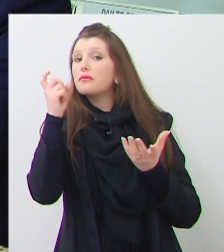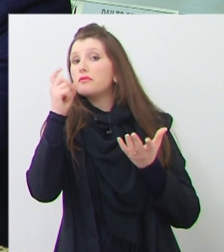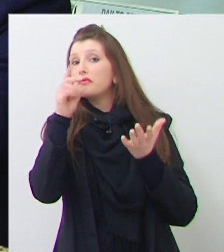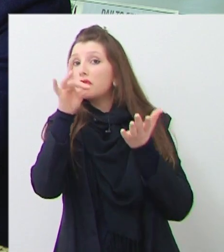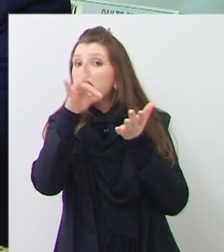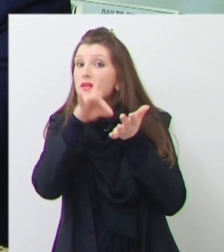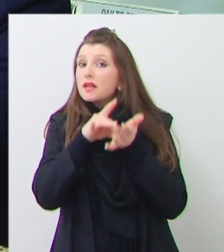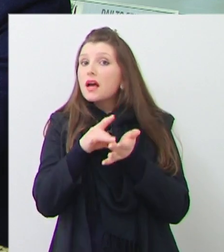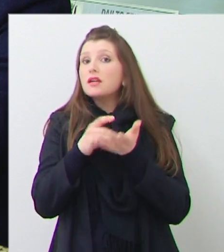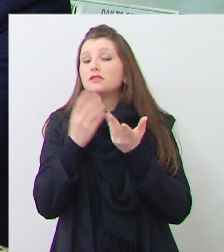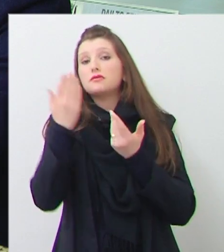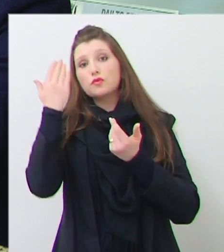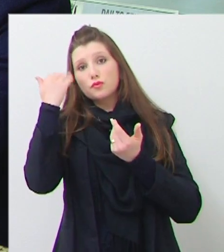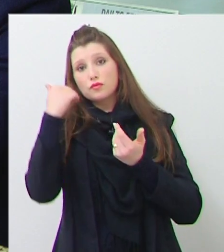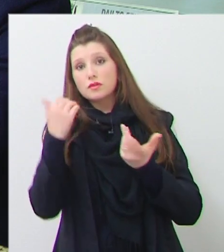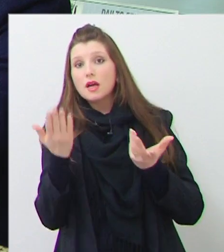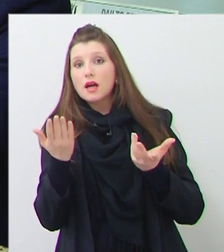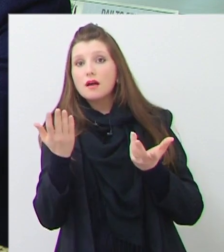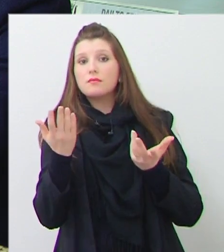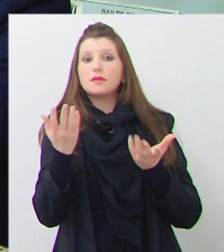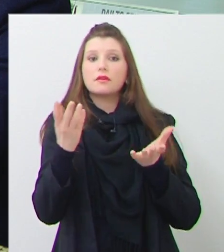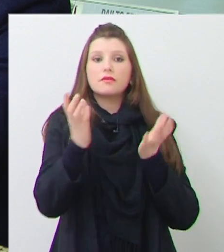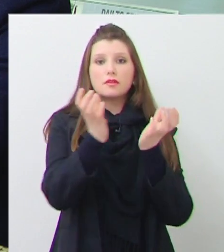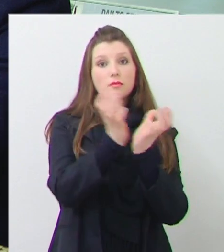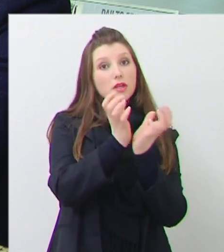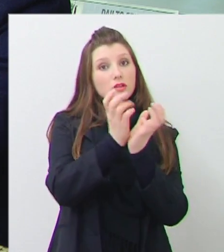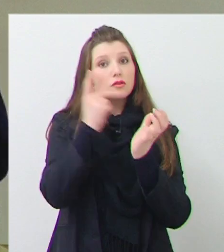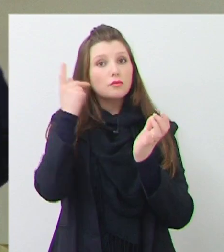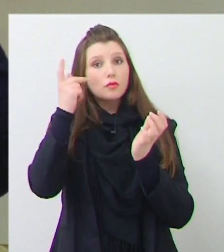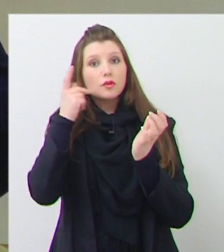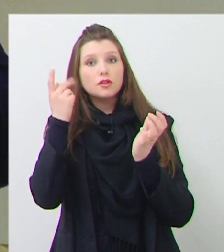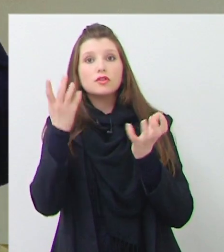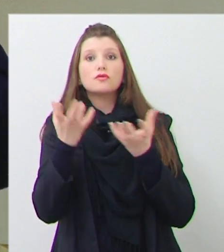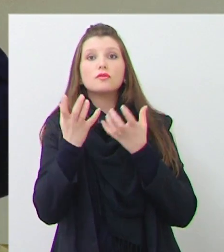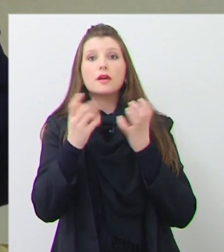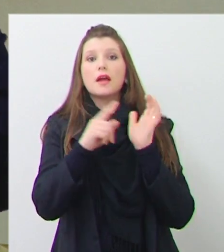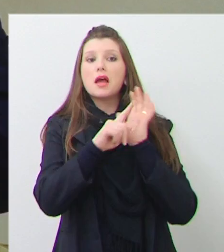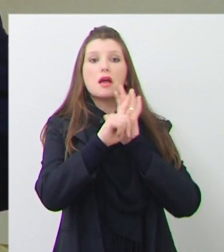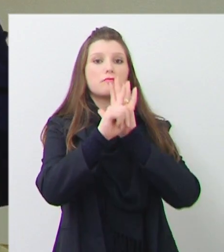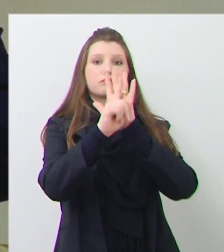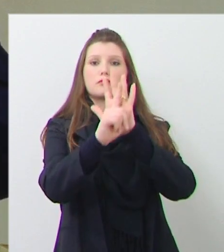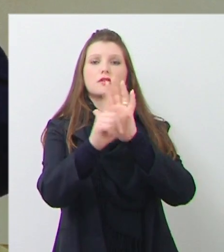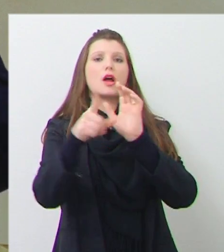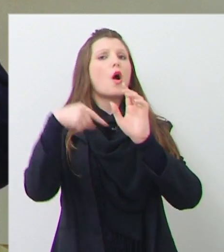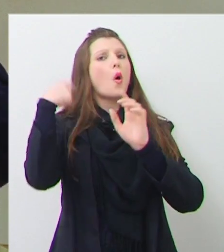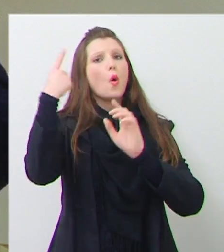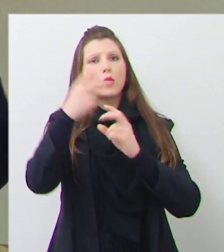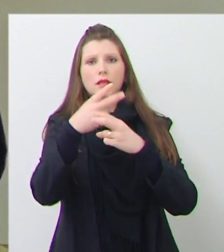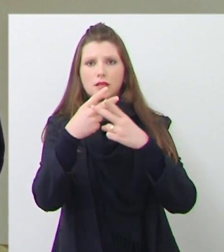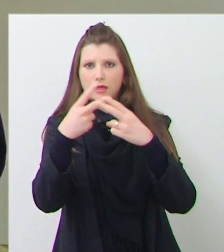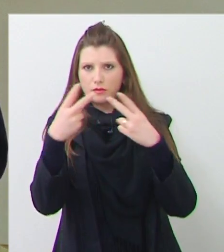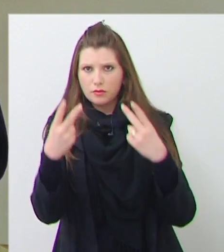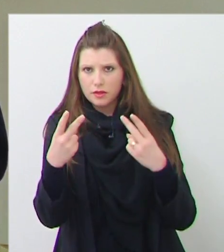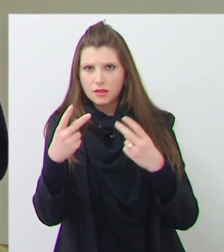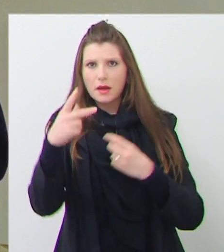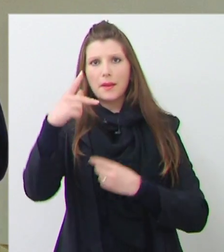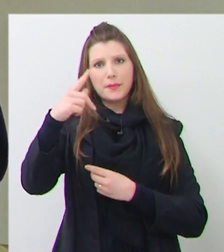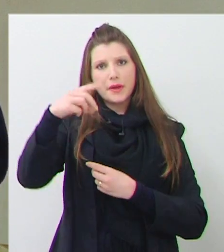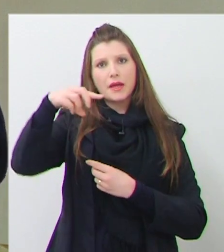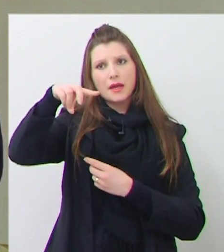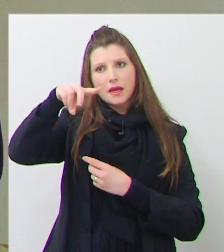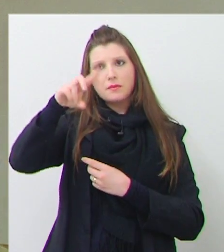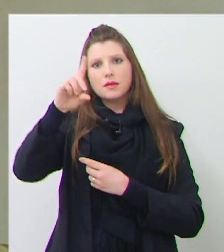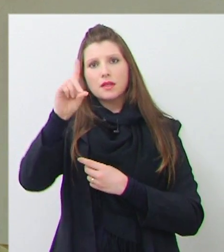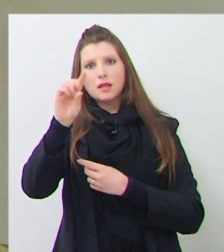assim, quer colocar para a cidade de Criciúma. Então, estou bem claro aqui nas palavras, dizendo que o partido do PMDB terá candidato